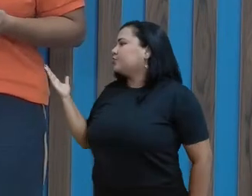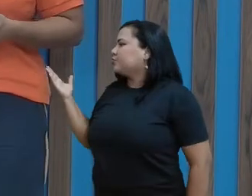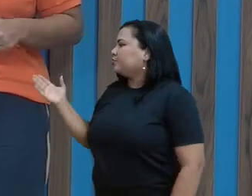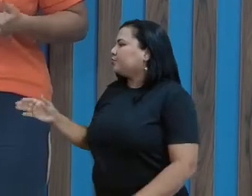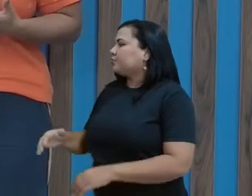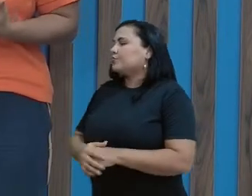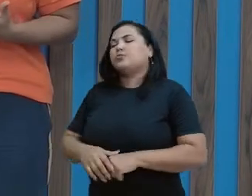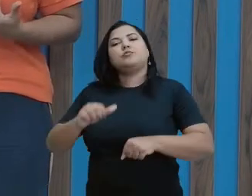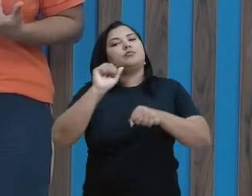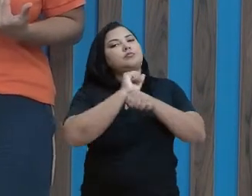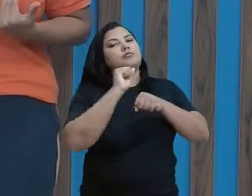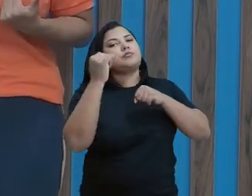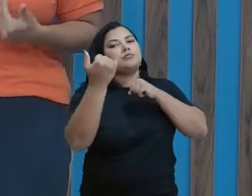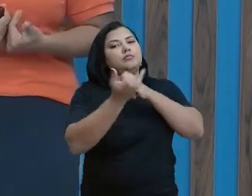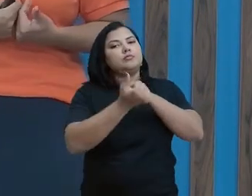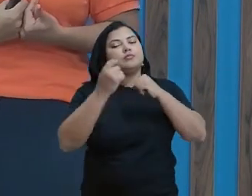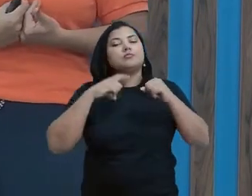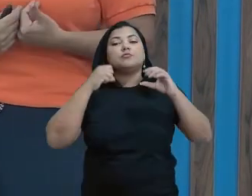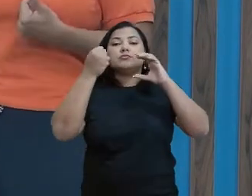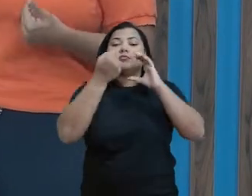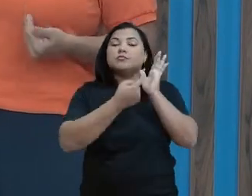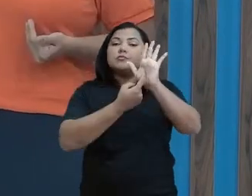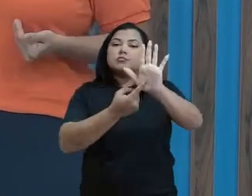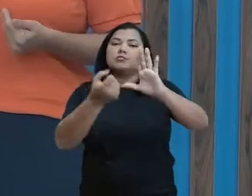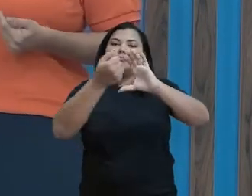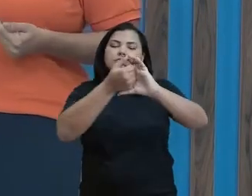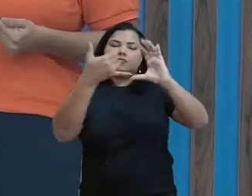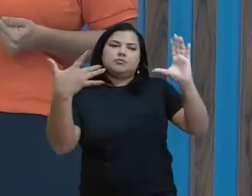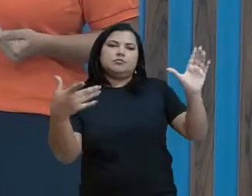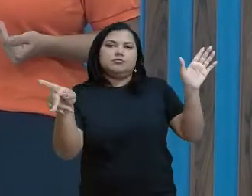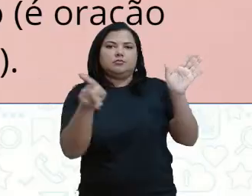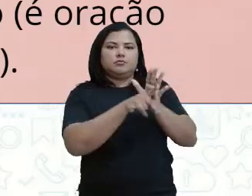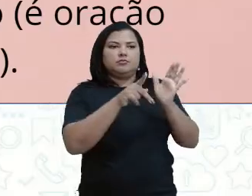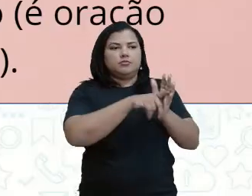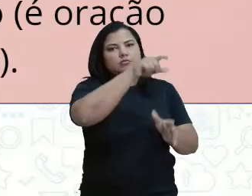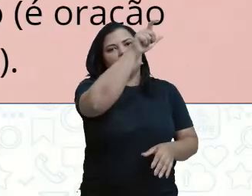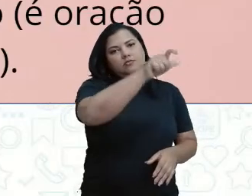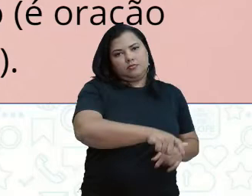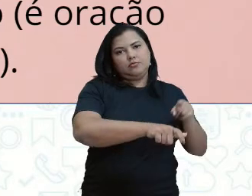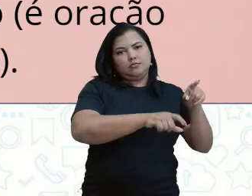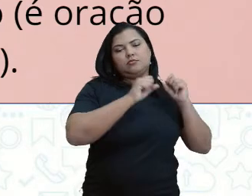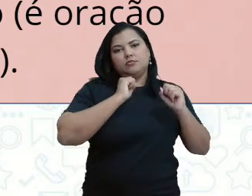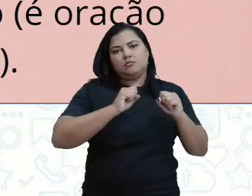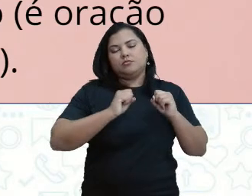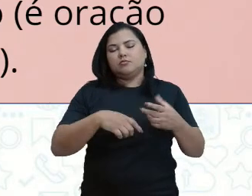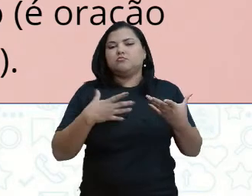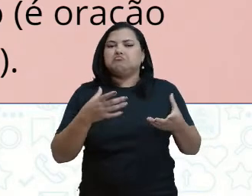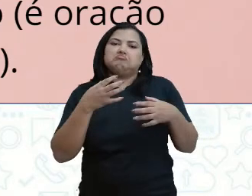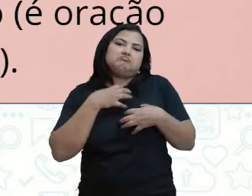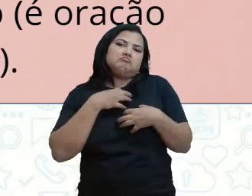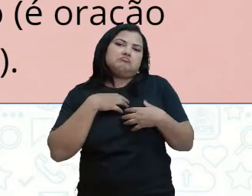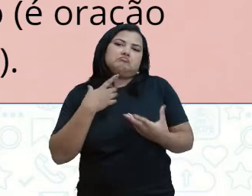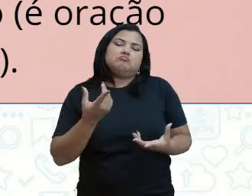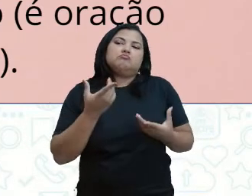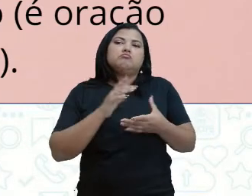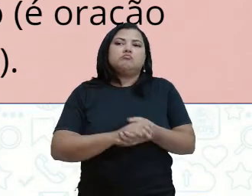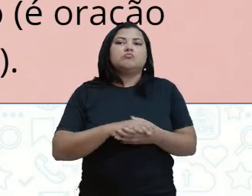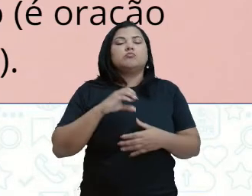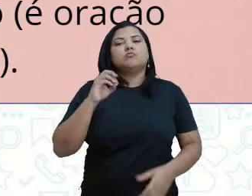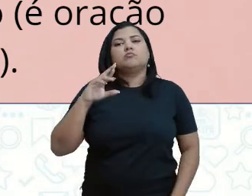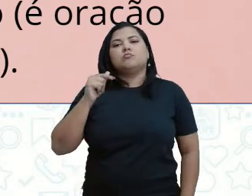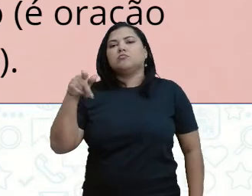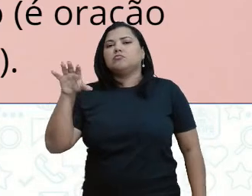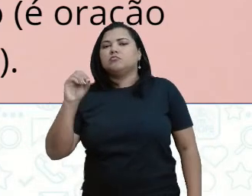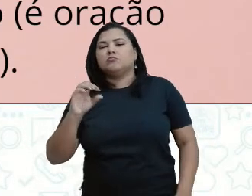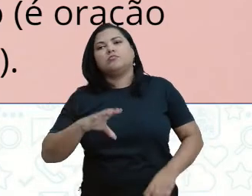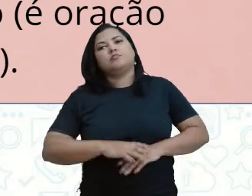que atribui qualidades ou características. E essa atribuição pode ser feita em formato de oração. É